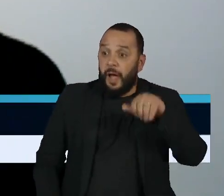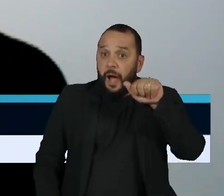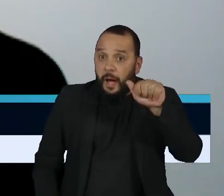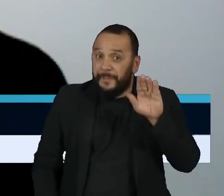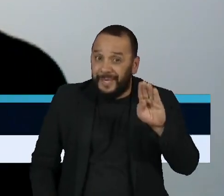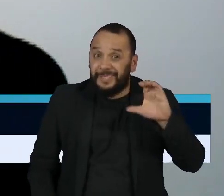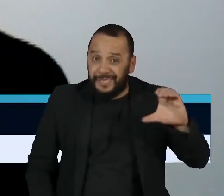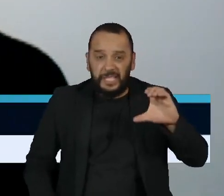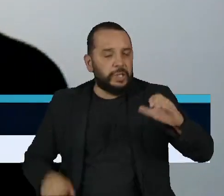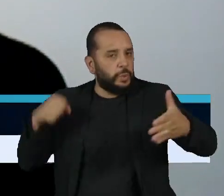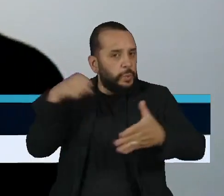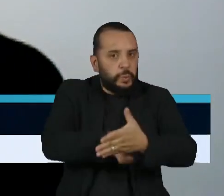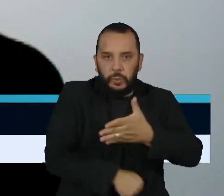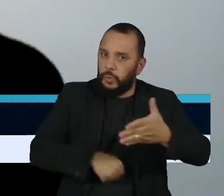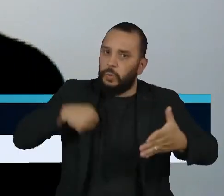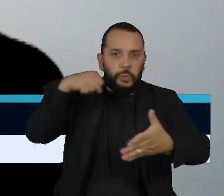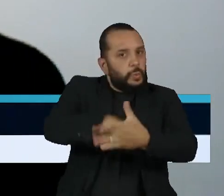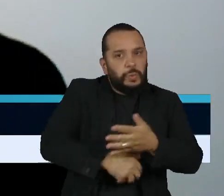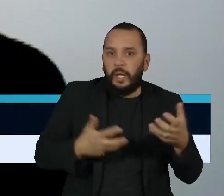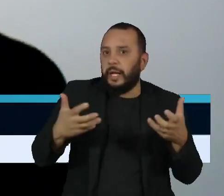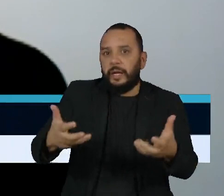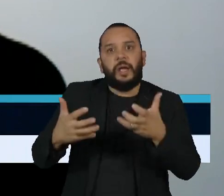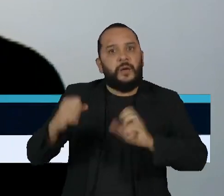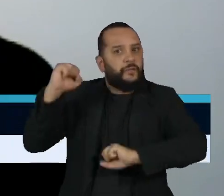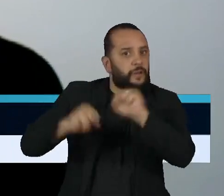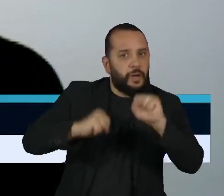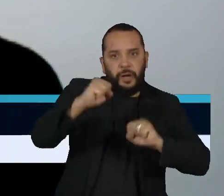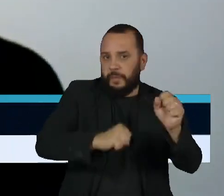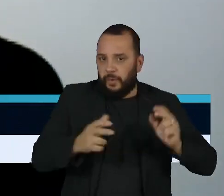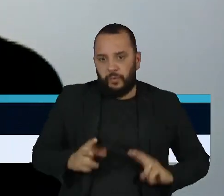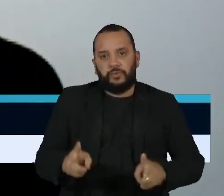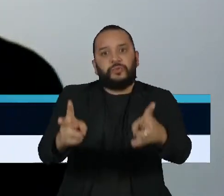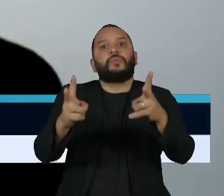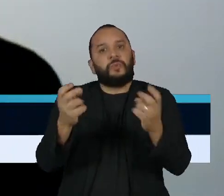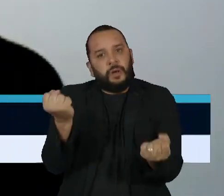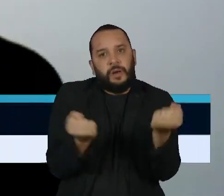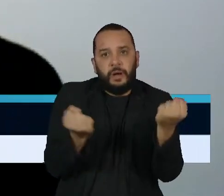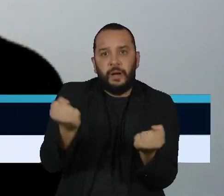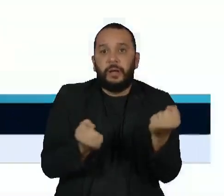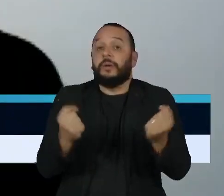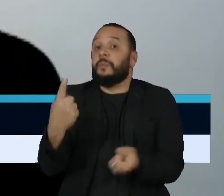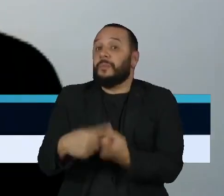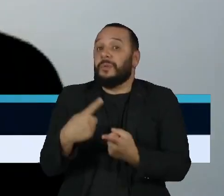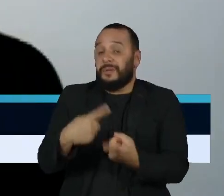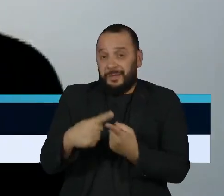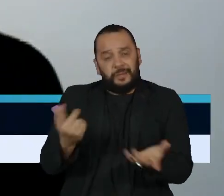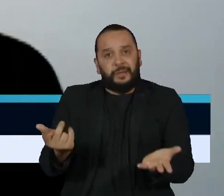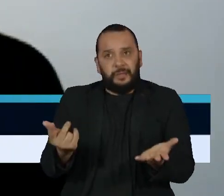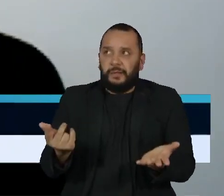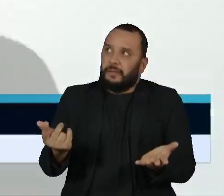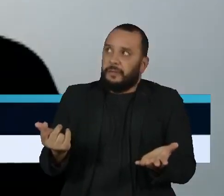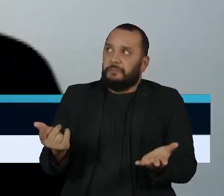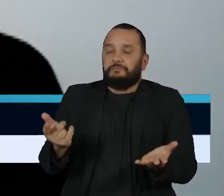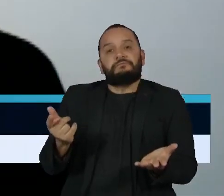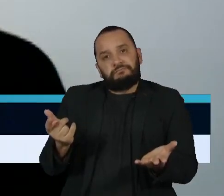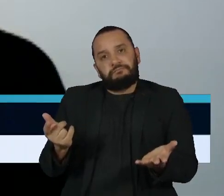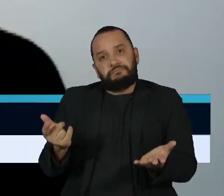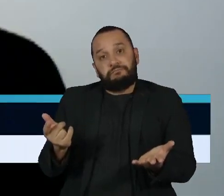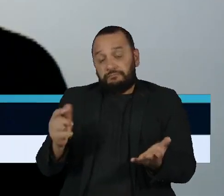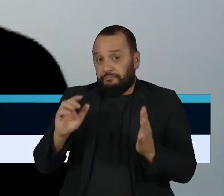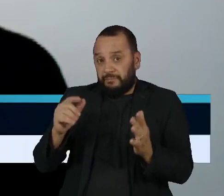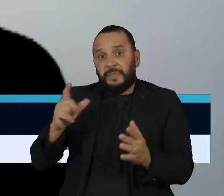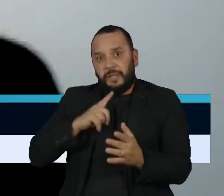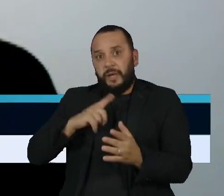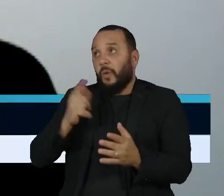contra vários outros locais que dão incentivos muito grandes outro lado o